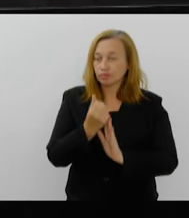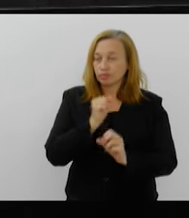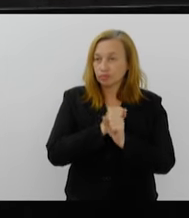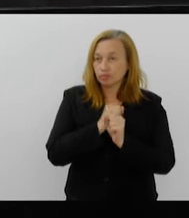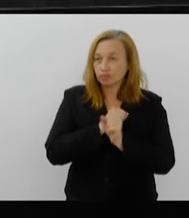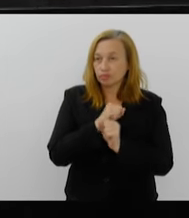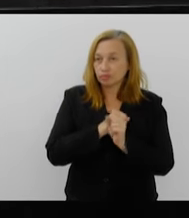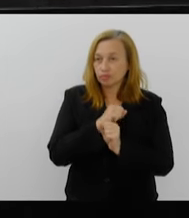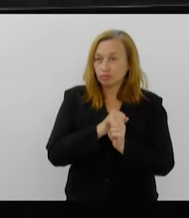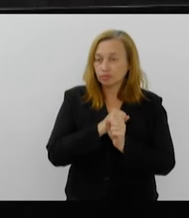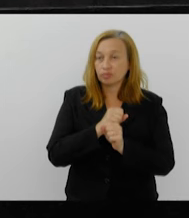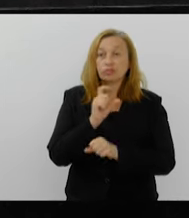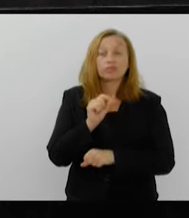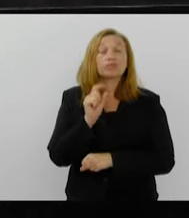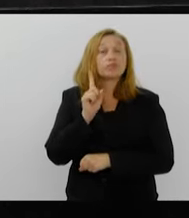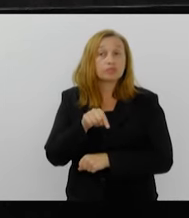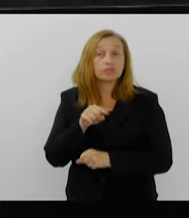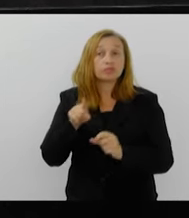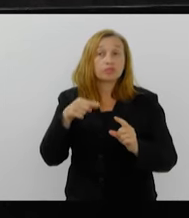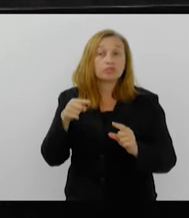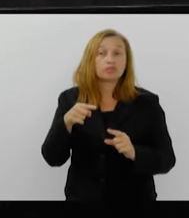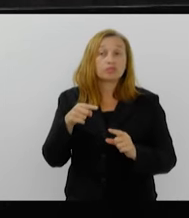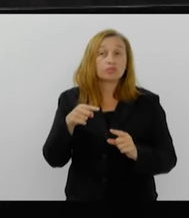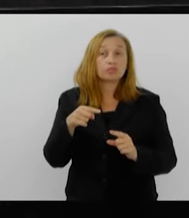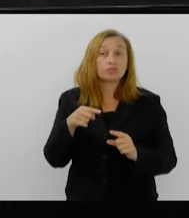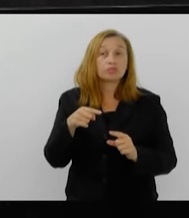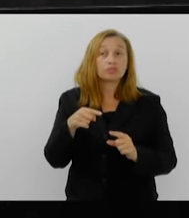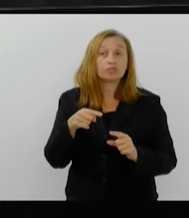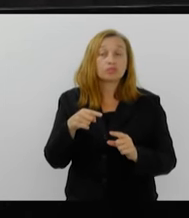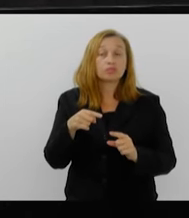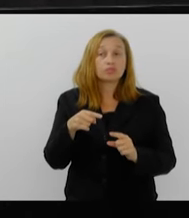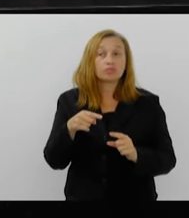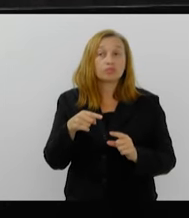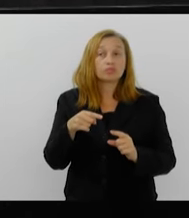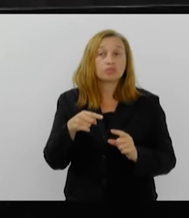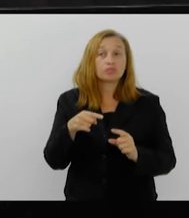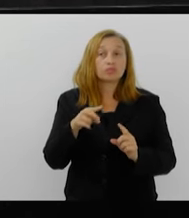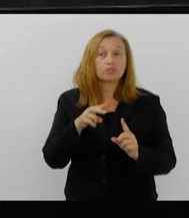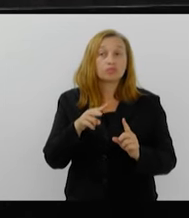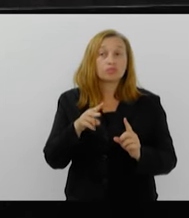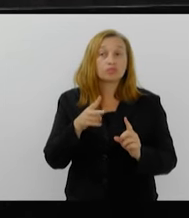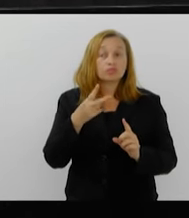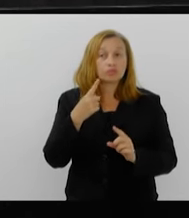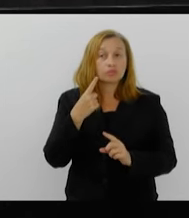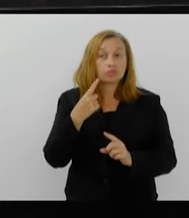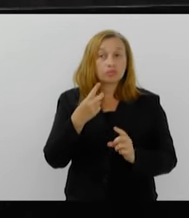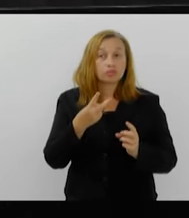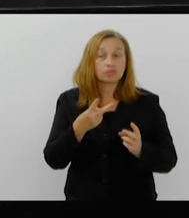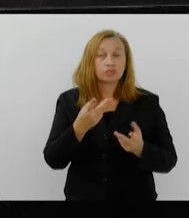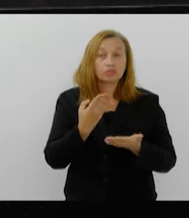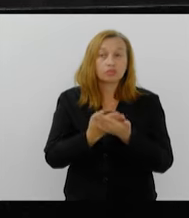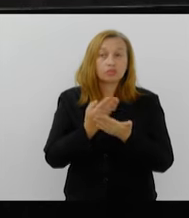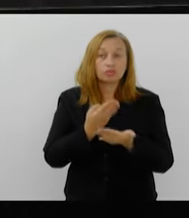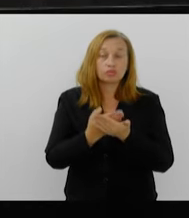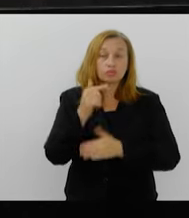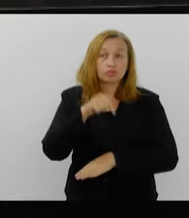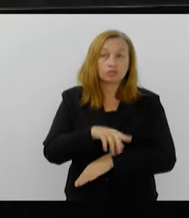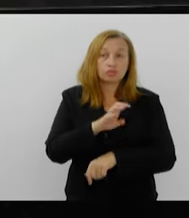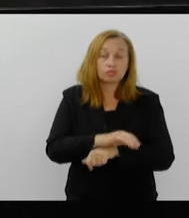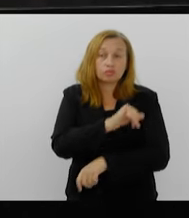Anual, que é objeto de apreciação das parlamentares aqui do Estado do Rio de